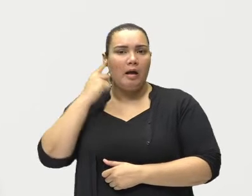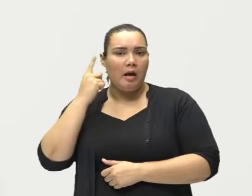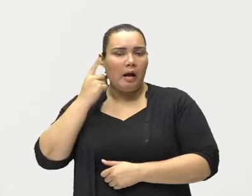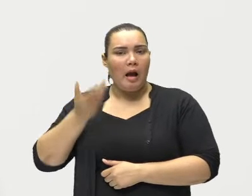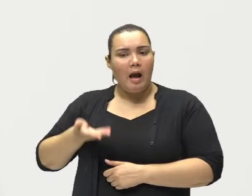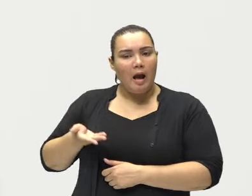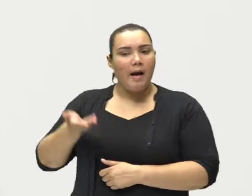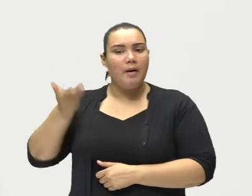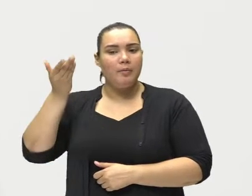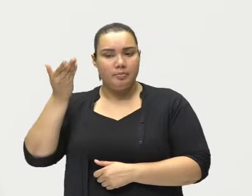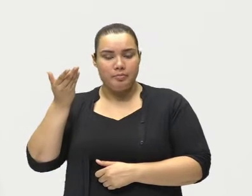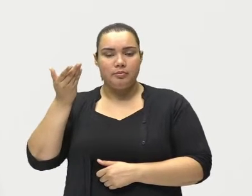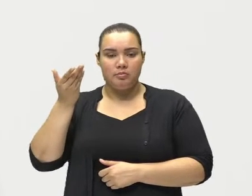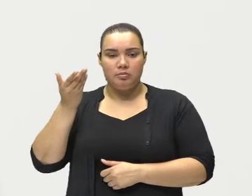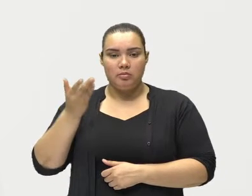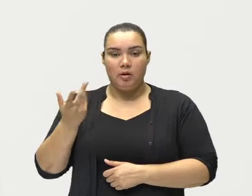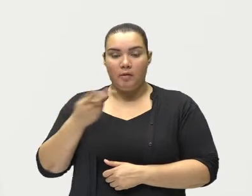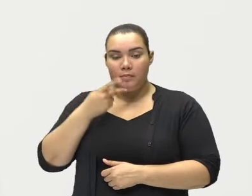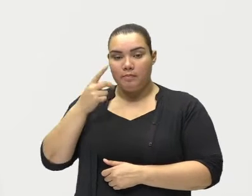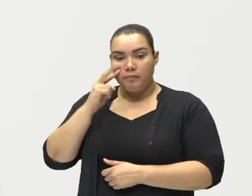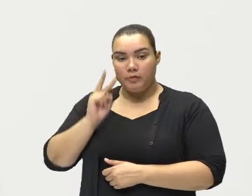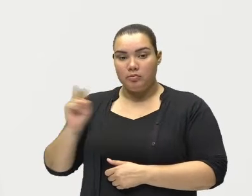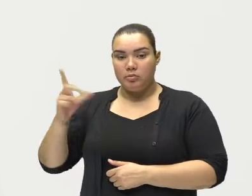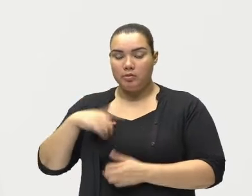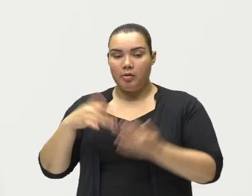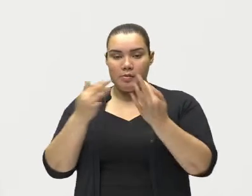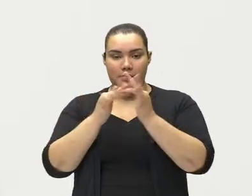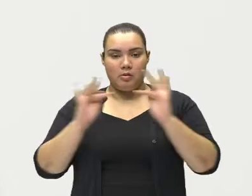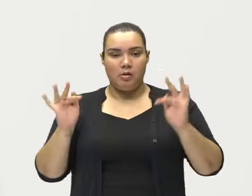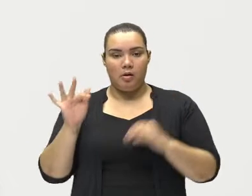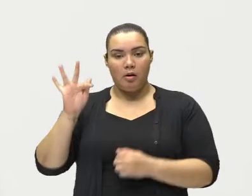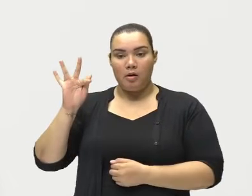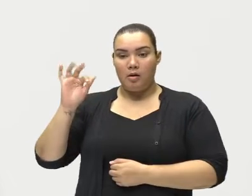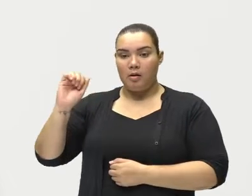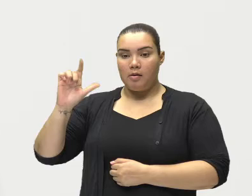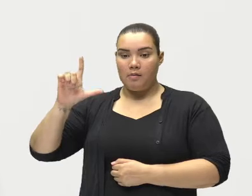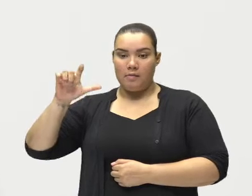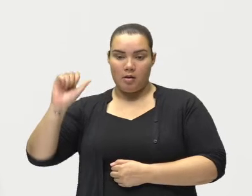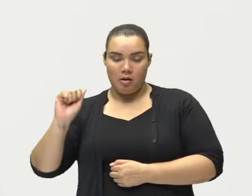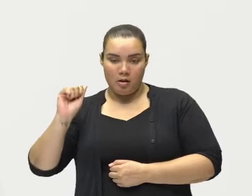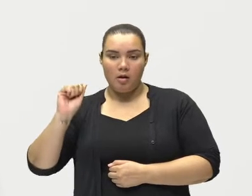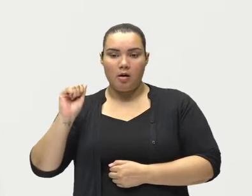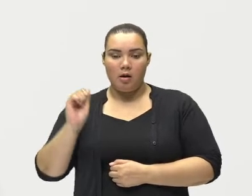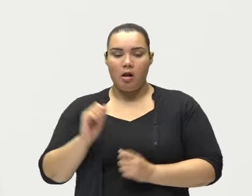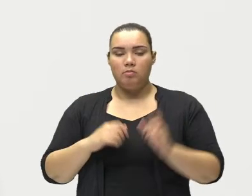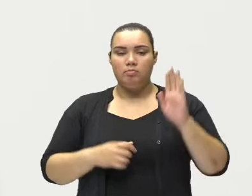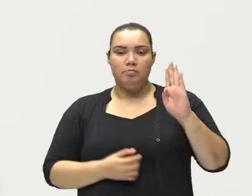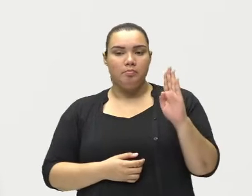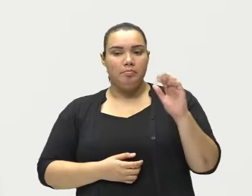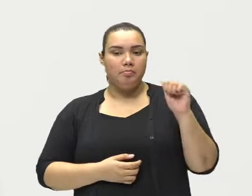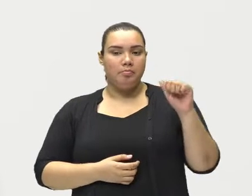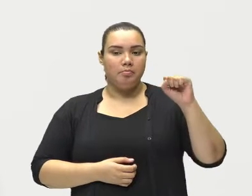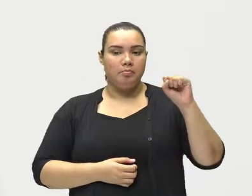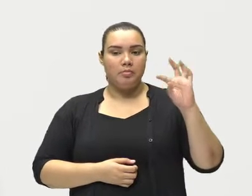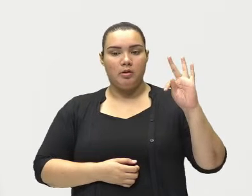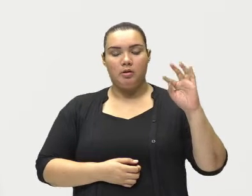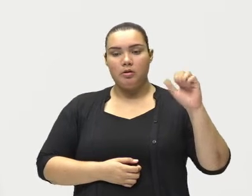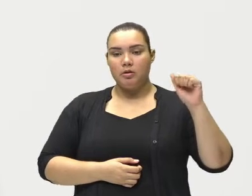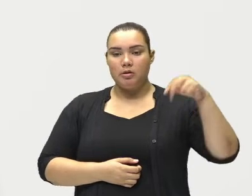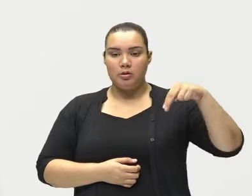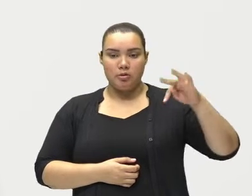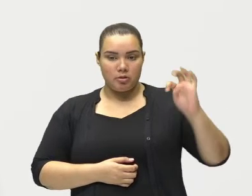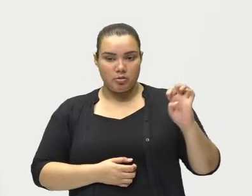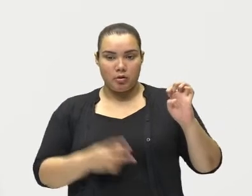que o vizinho ele fala bastante. Ele está modificando quem? O verbo, né? Então, ele está